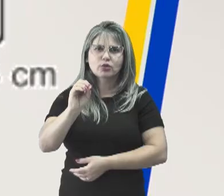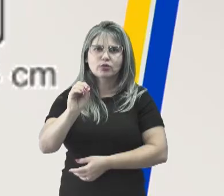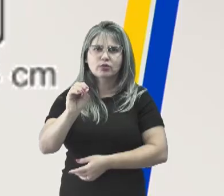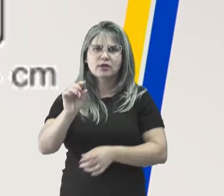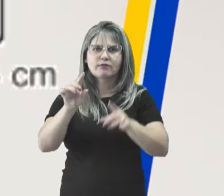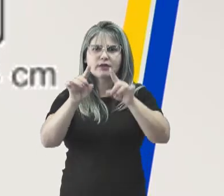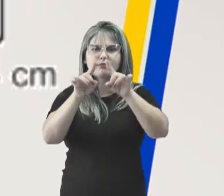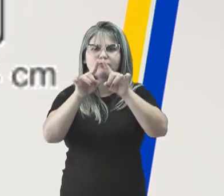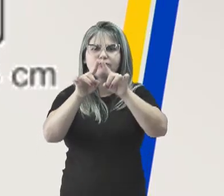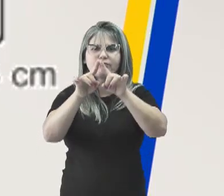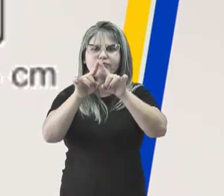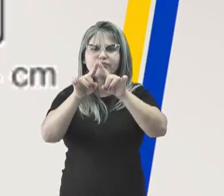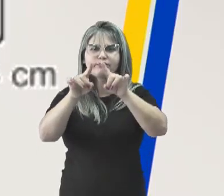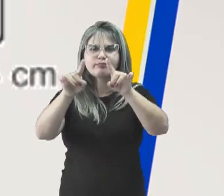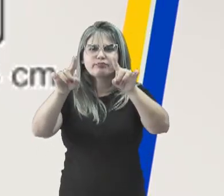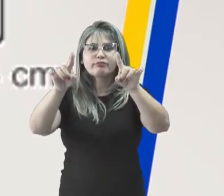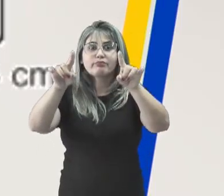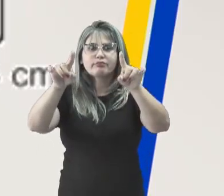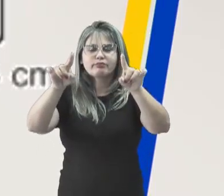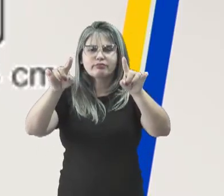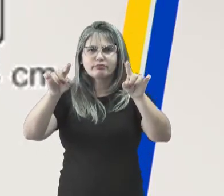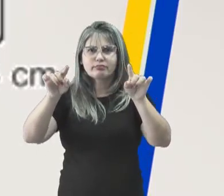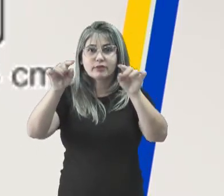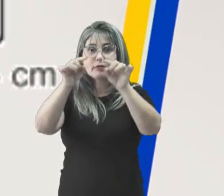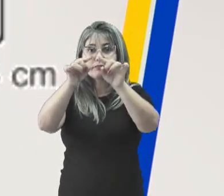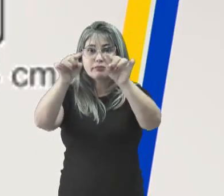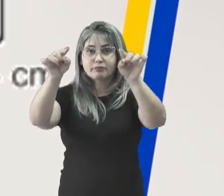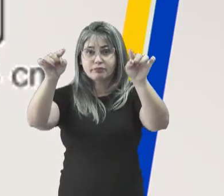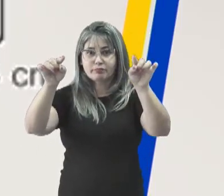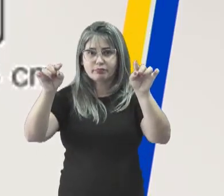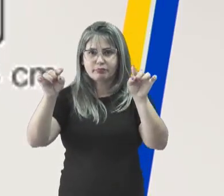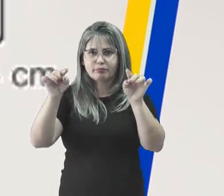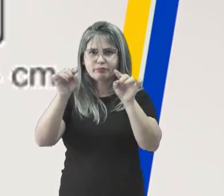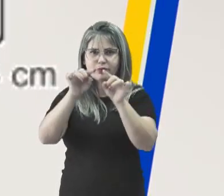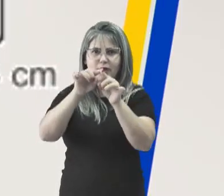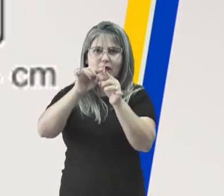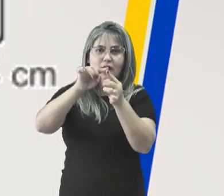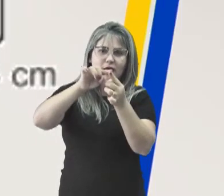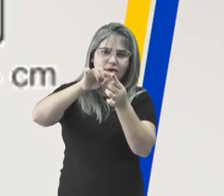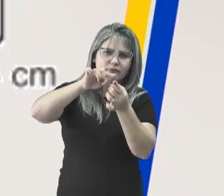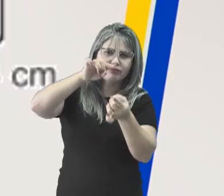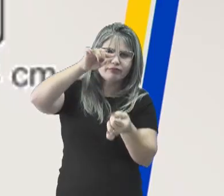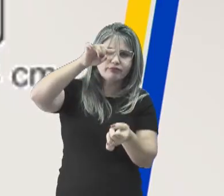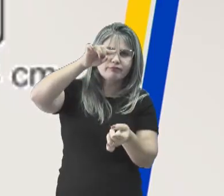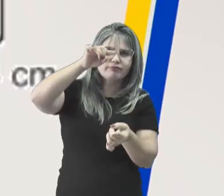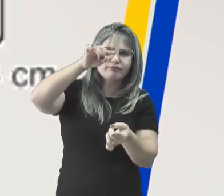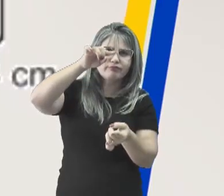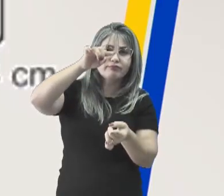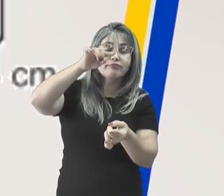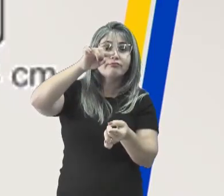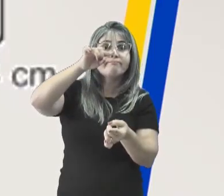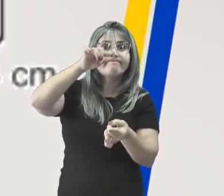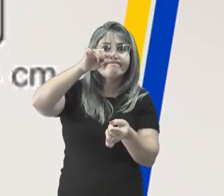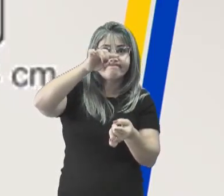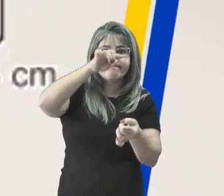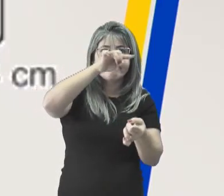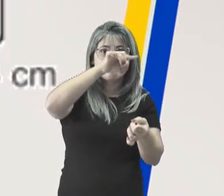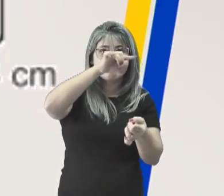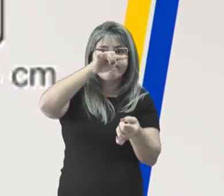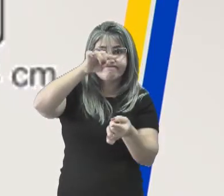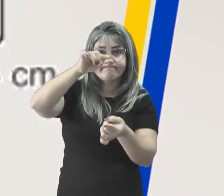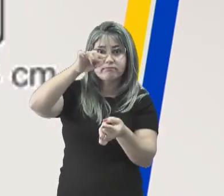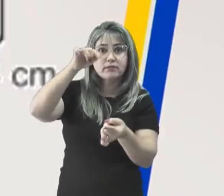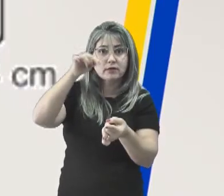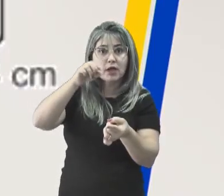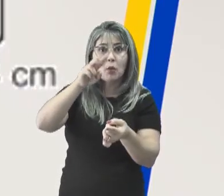essas informações para não ficar procurando na cabeça que figura é essa. São vários nomes para o